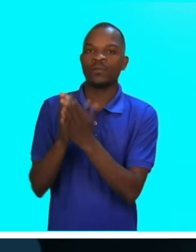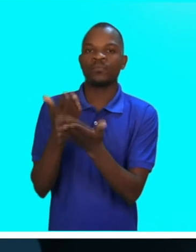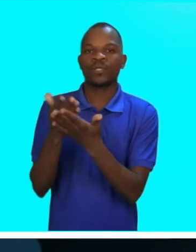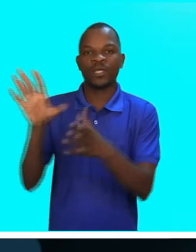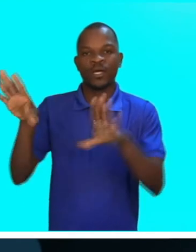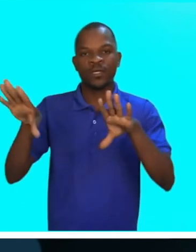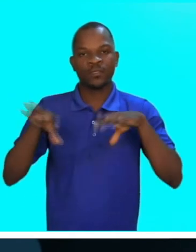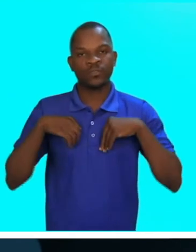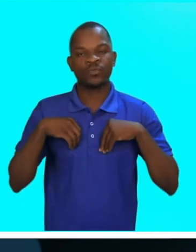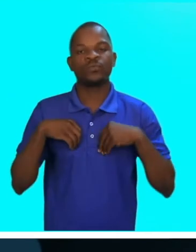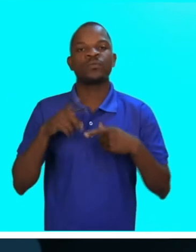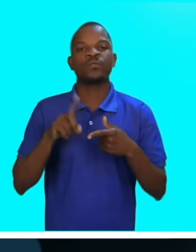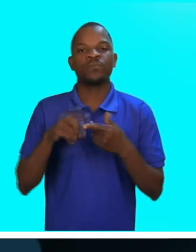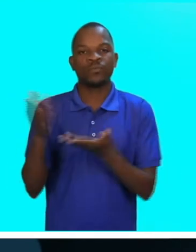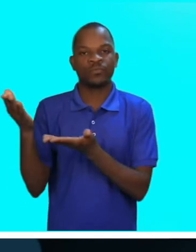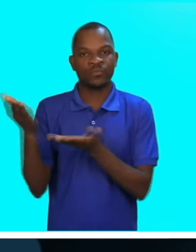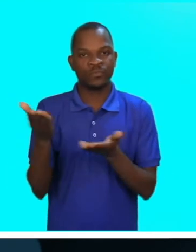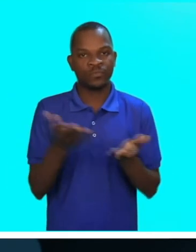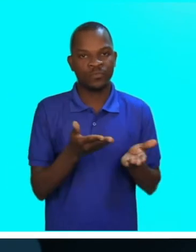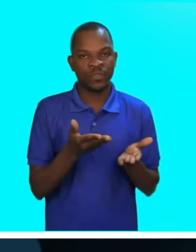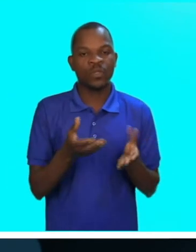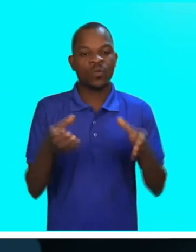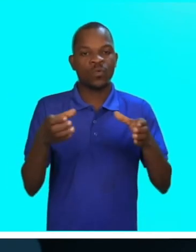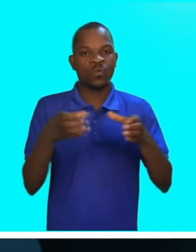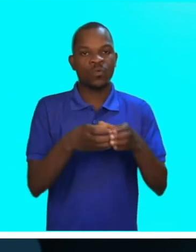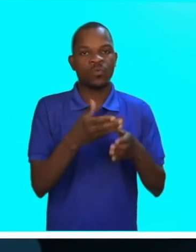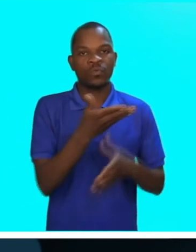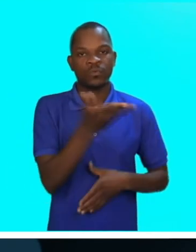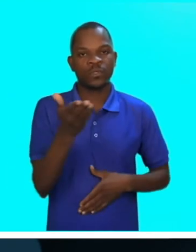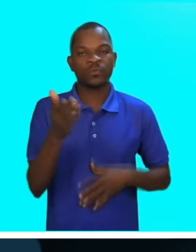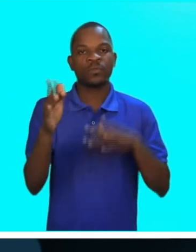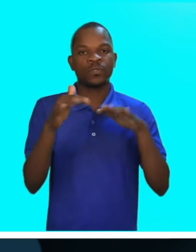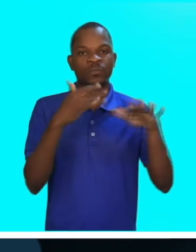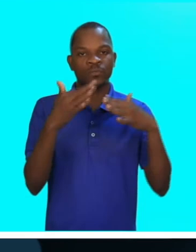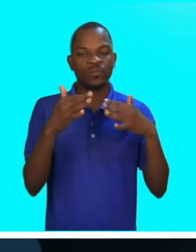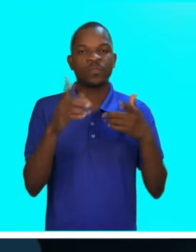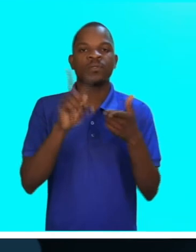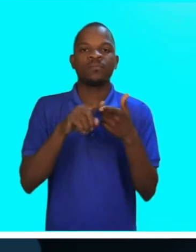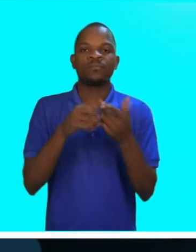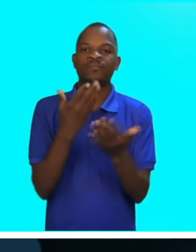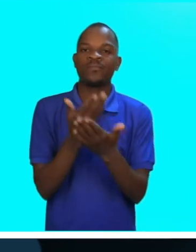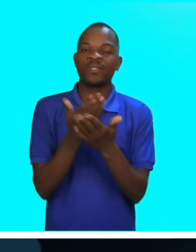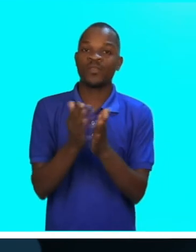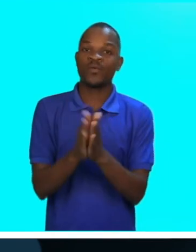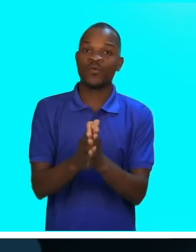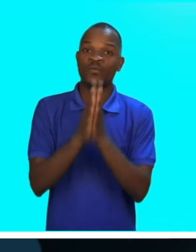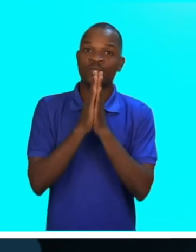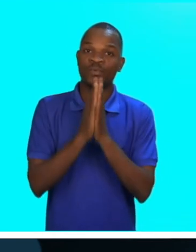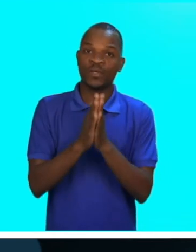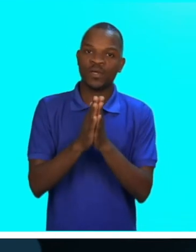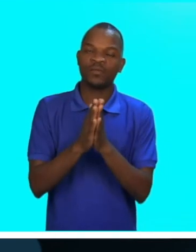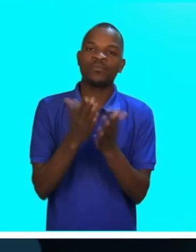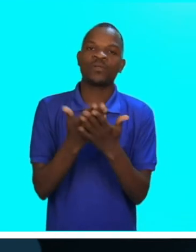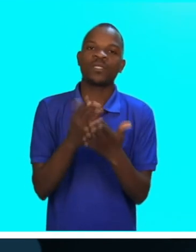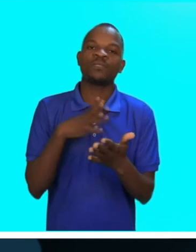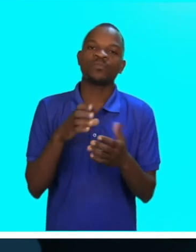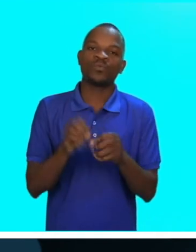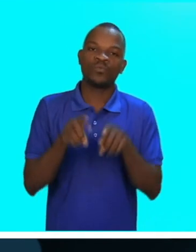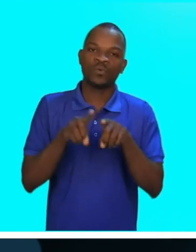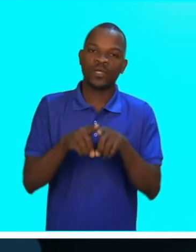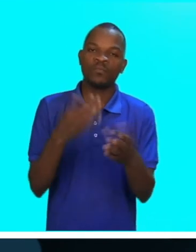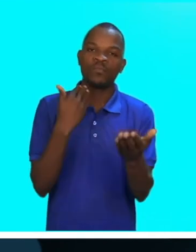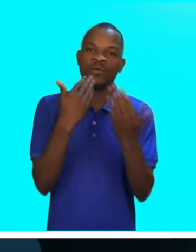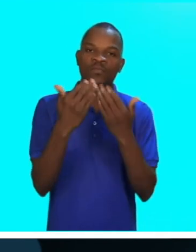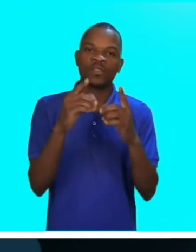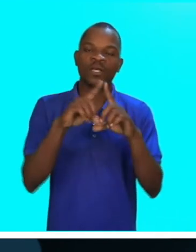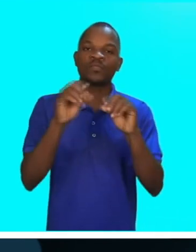o convite, nos receber na vossa banda. Deixe-me agradecer a essa oportunidade de estarmos